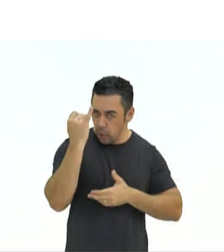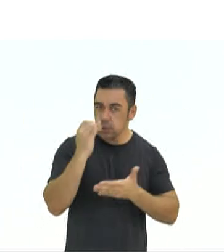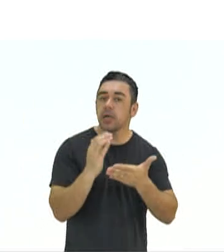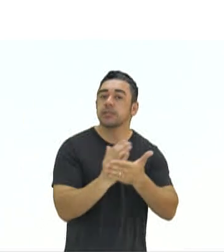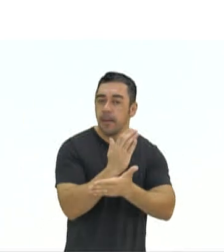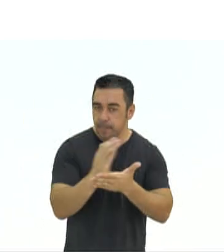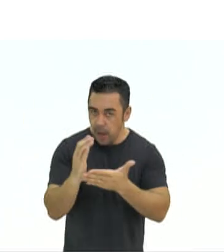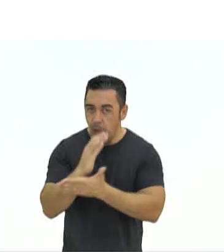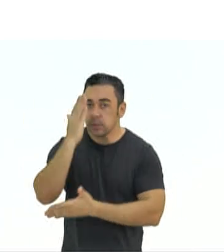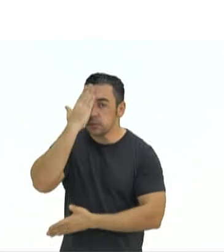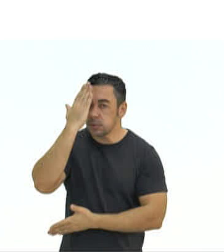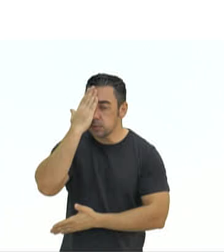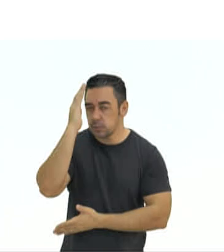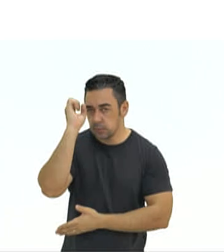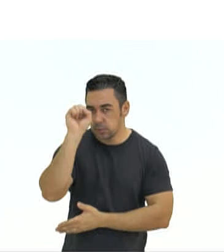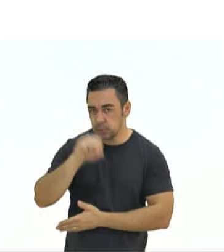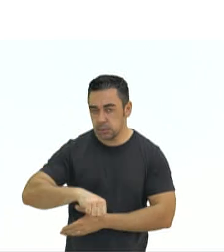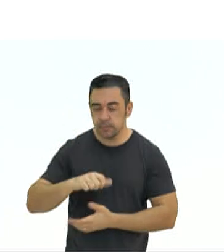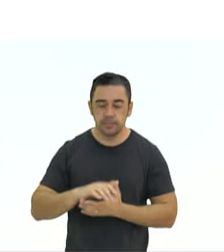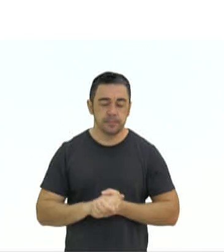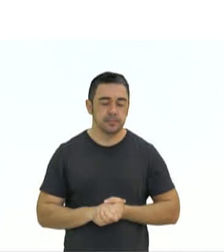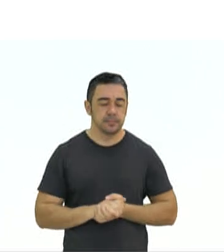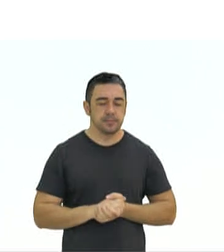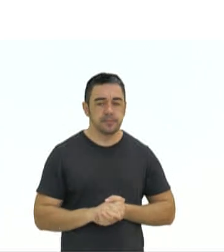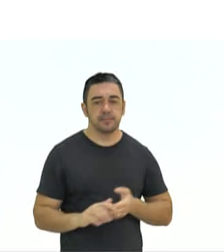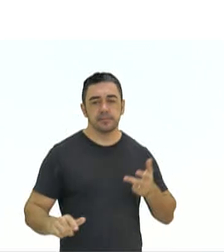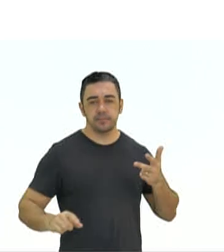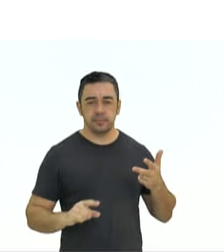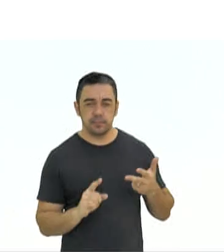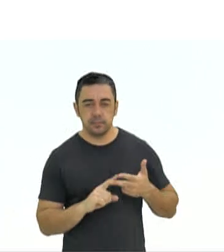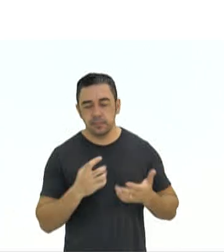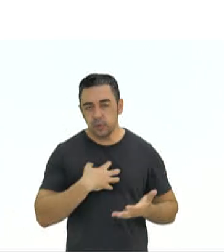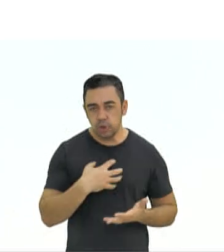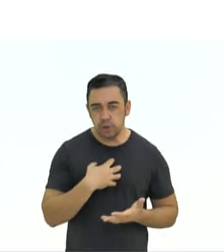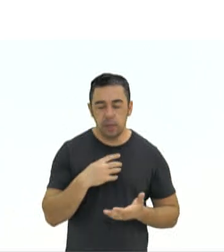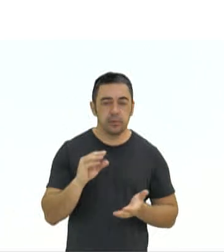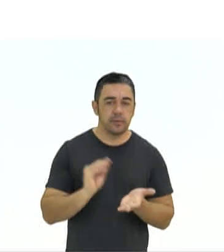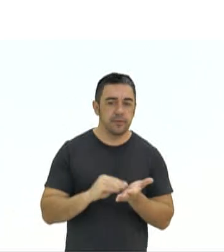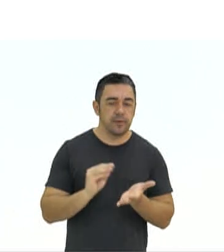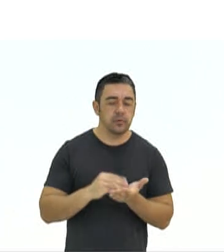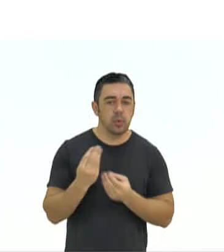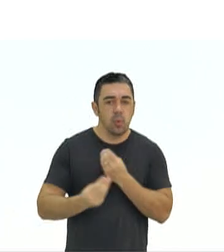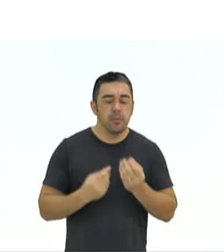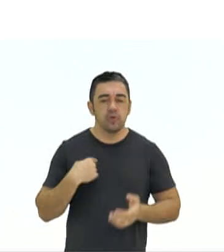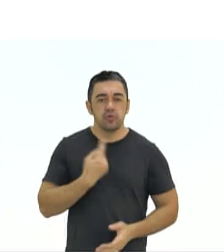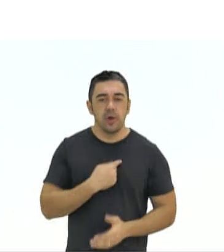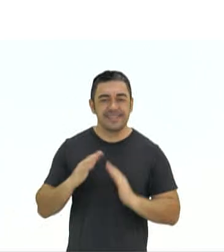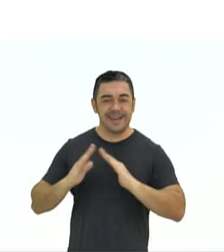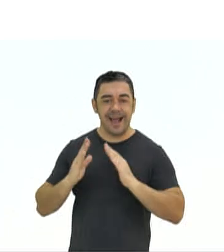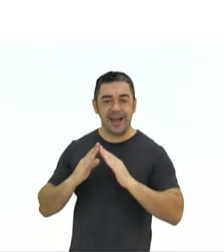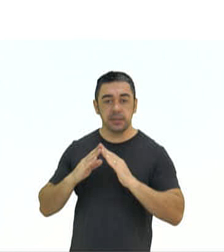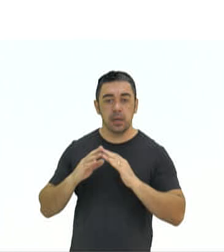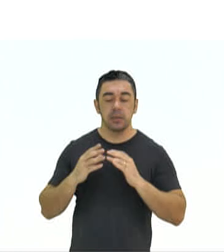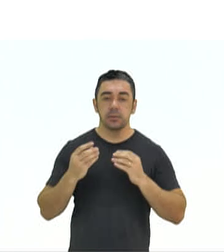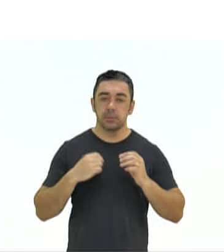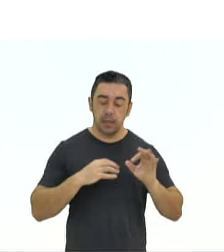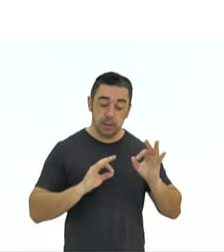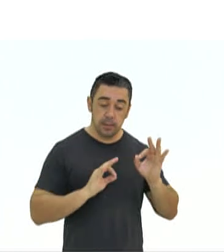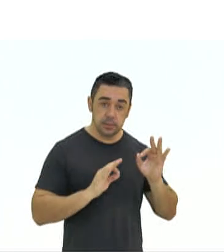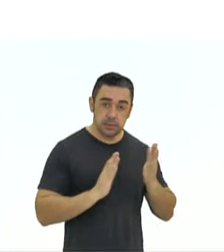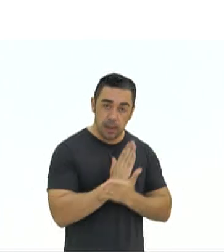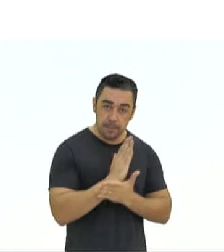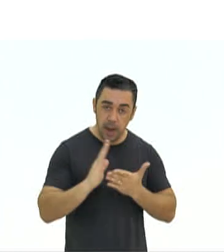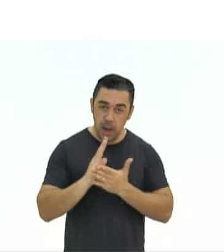da importância. Falar sobre a forma ineficiente da coleta de lixo domiciliar, que às vezes em várias cidades